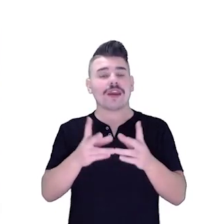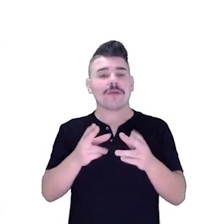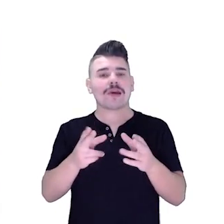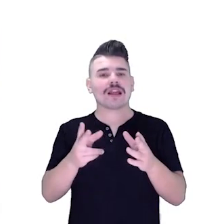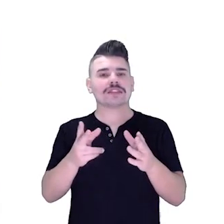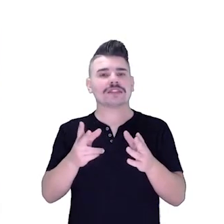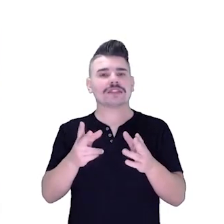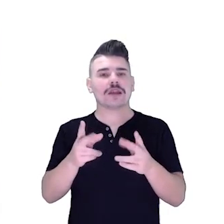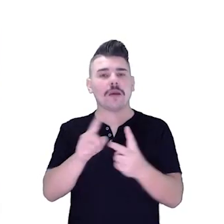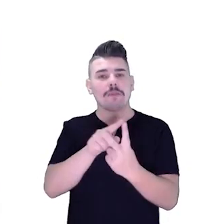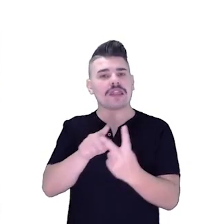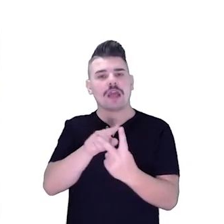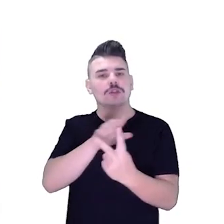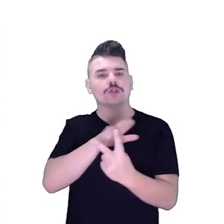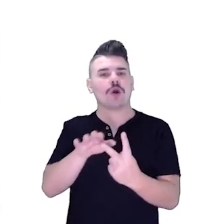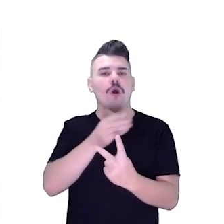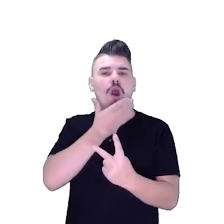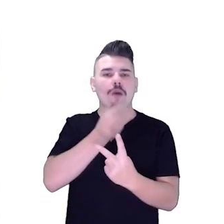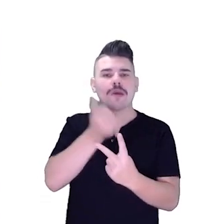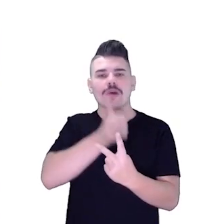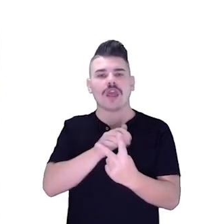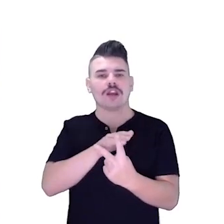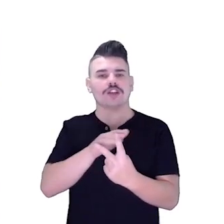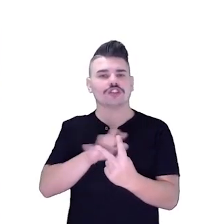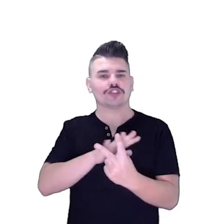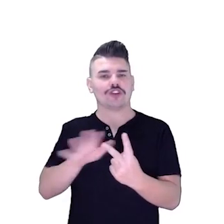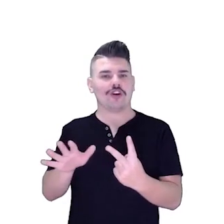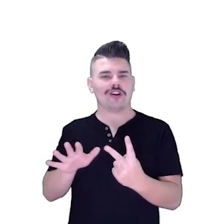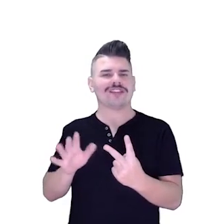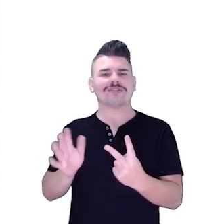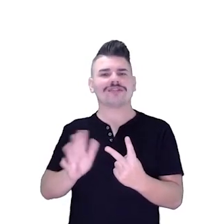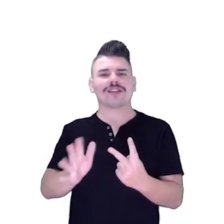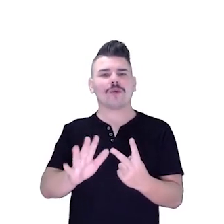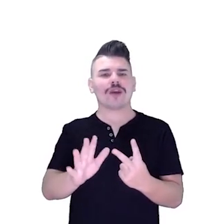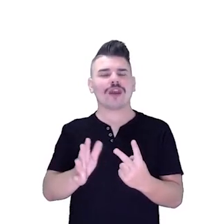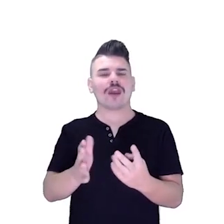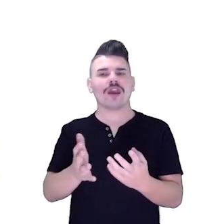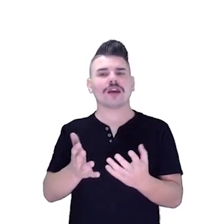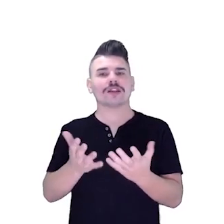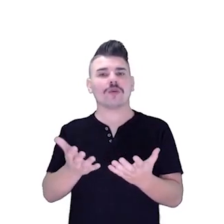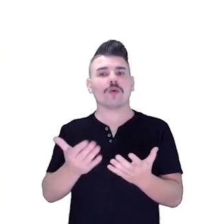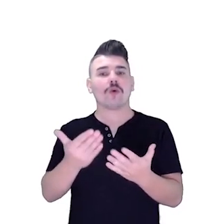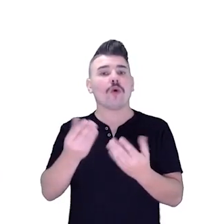com essa estrutura binária estabelecida. Como é que foi